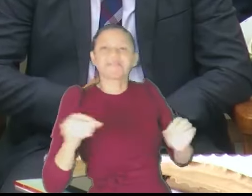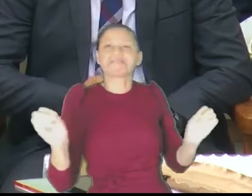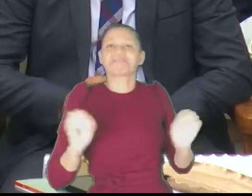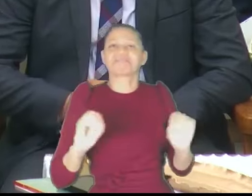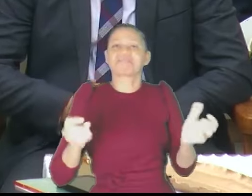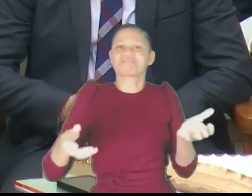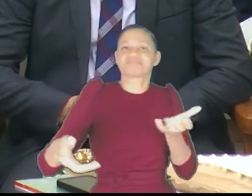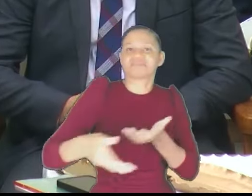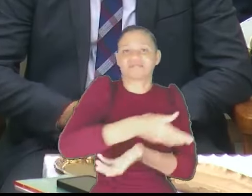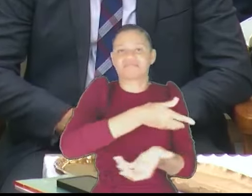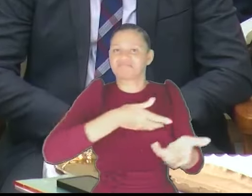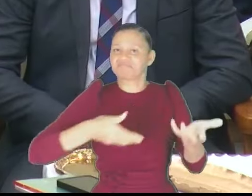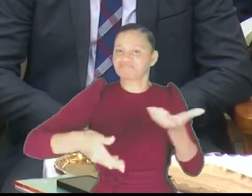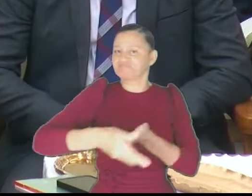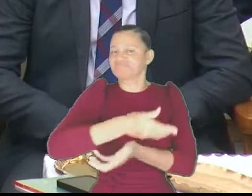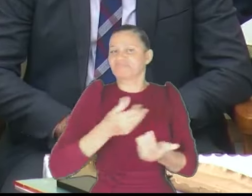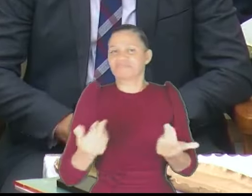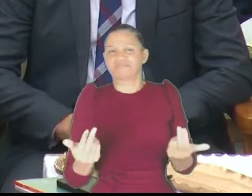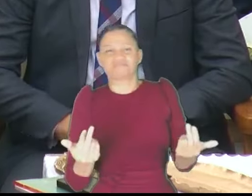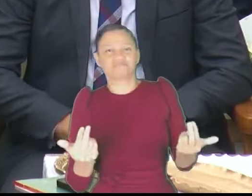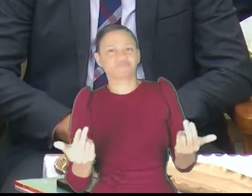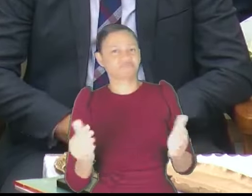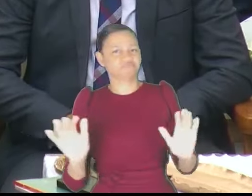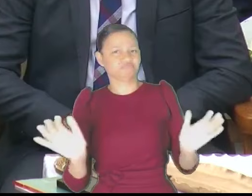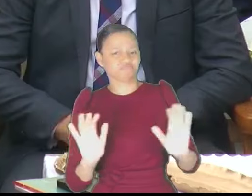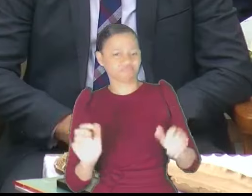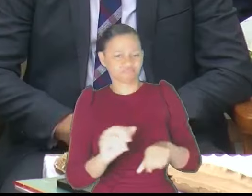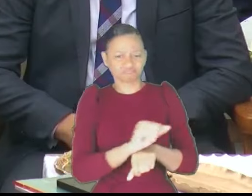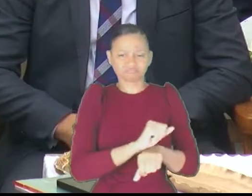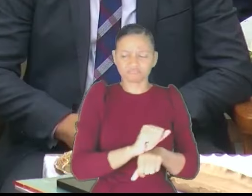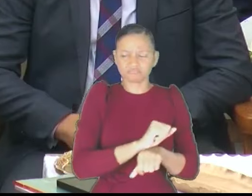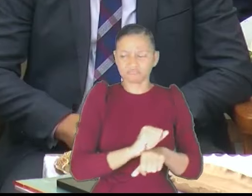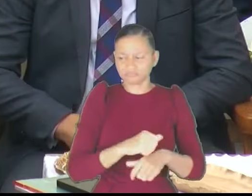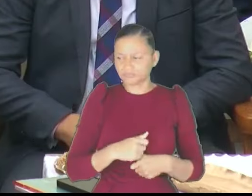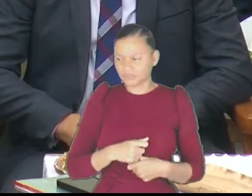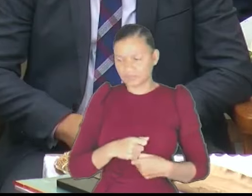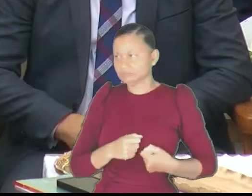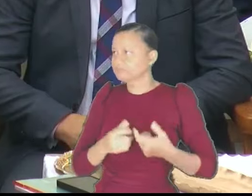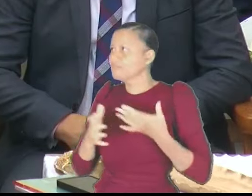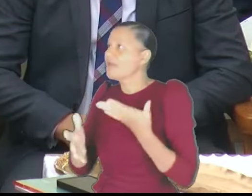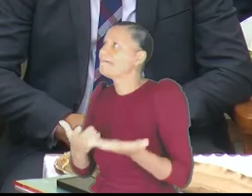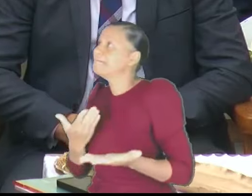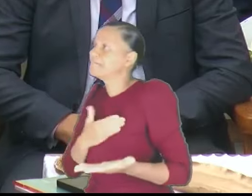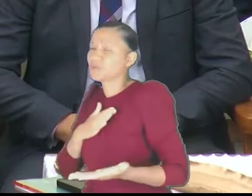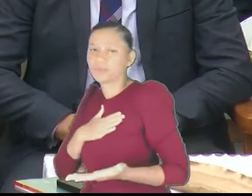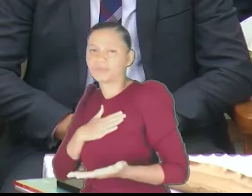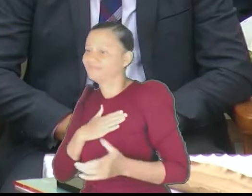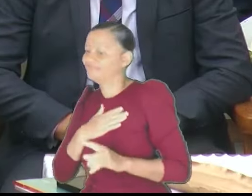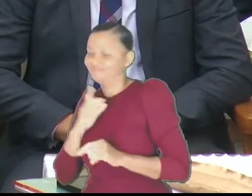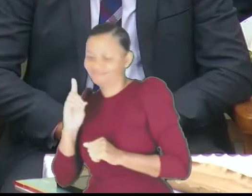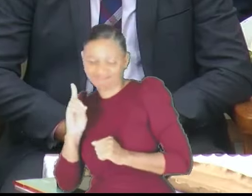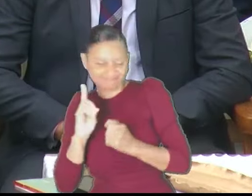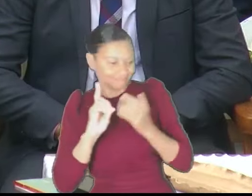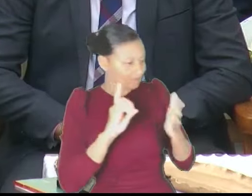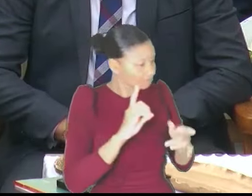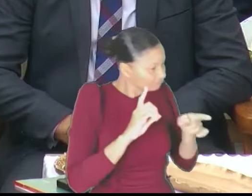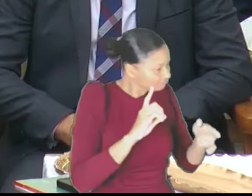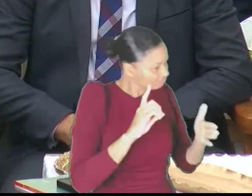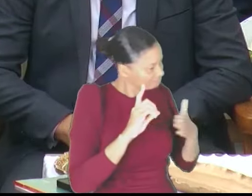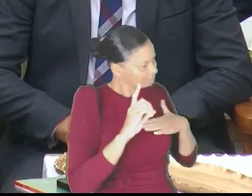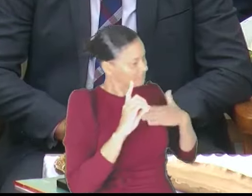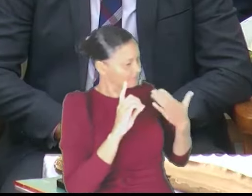forma. De maneira que não é Abraão que disse que era amigo de Deus, mas foi Deus quem disse que